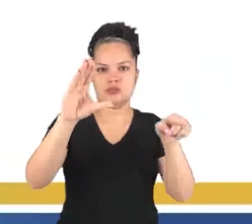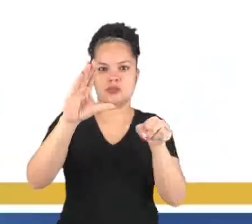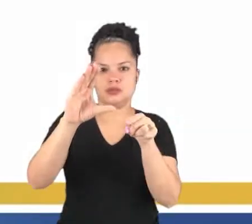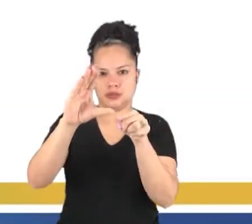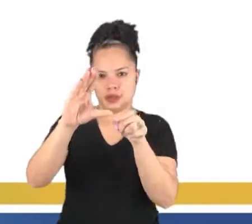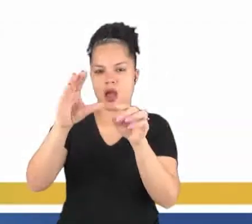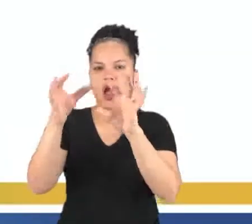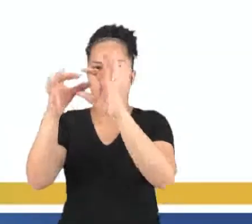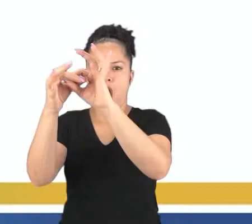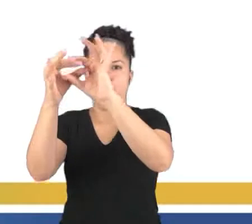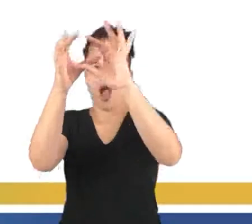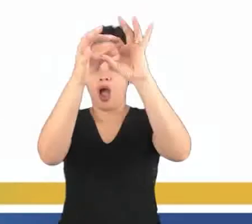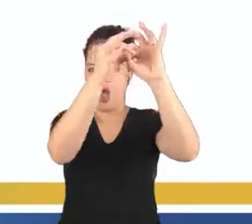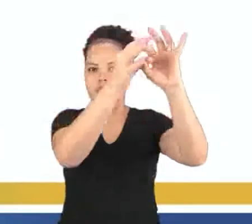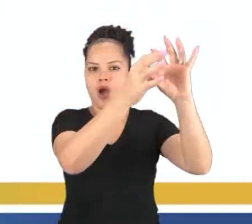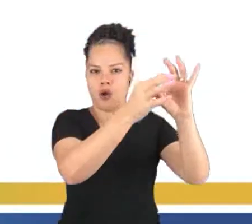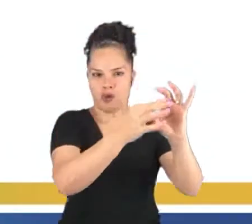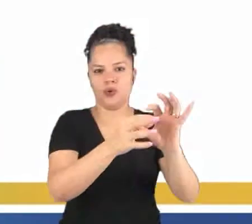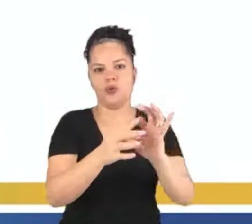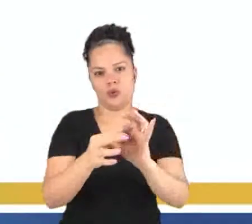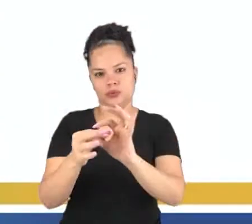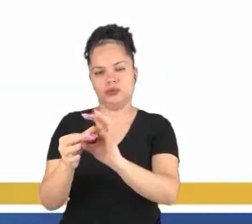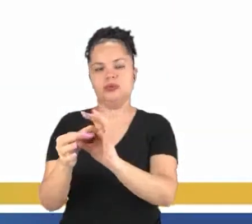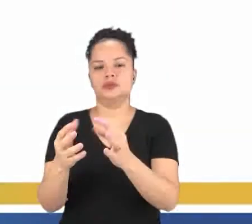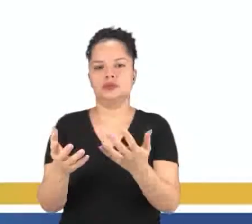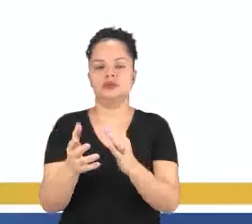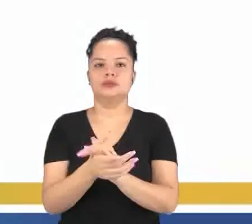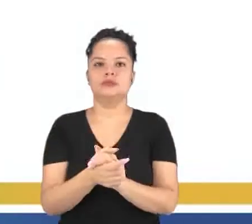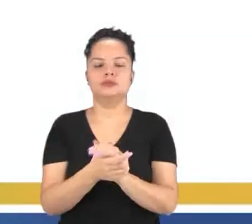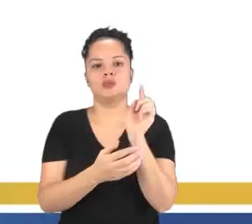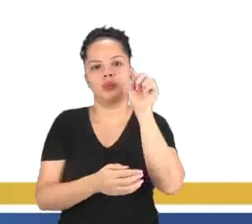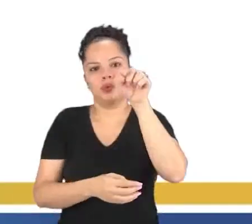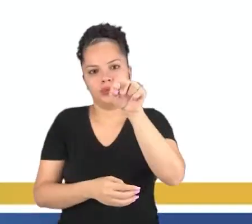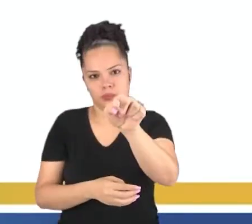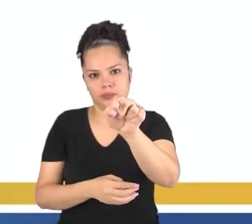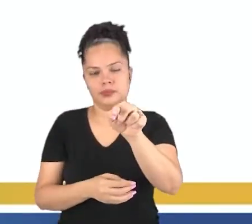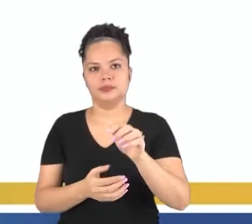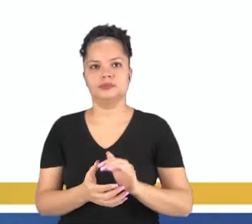união de infinitos pontos que são equidistantes de um ponto central.